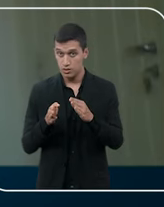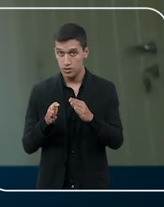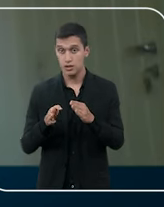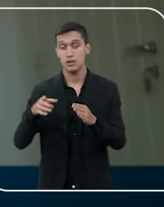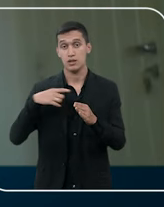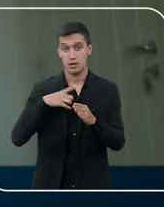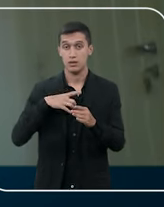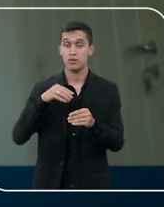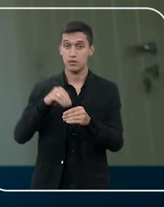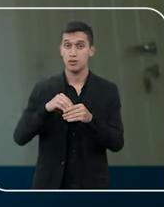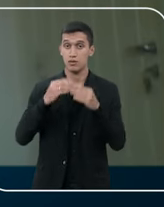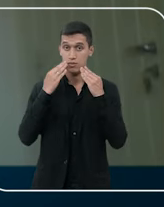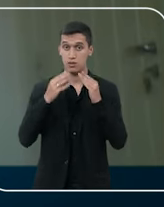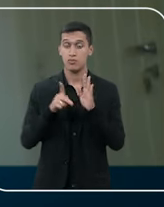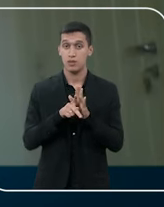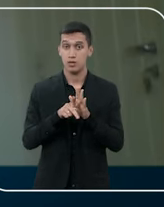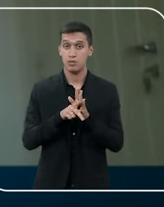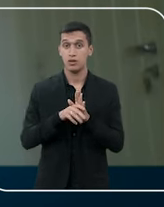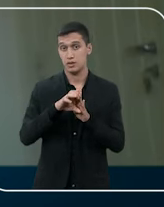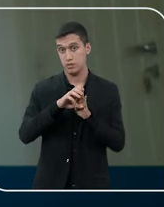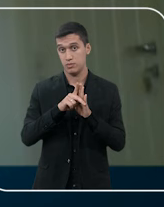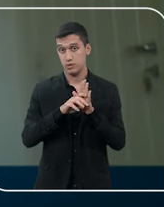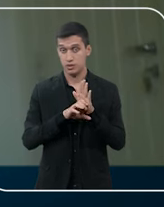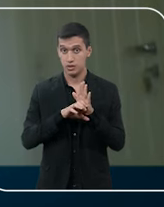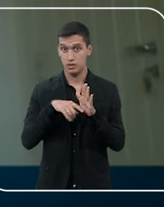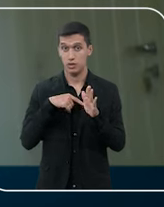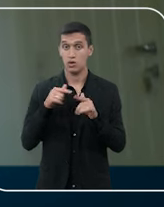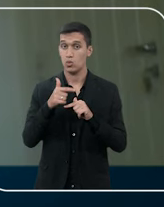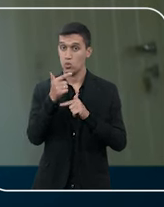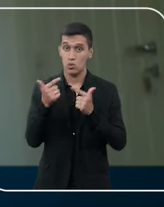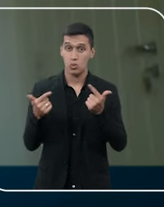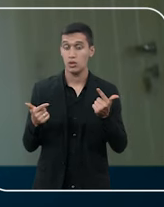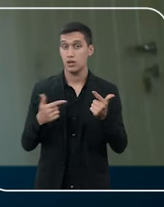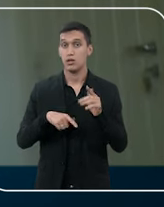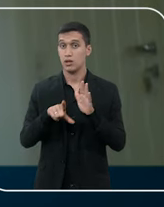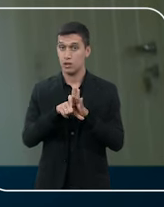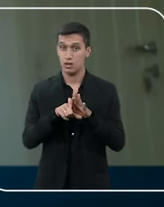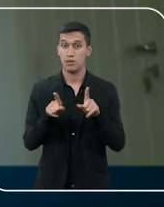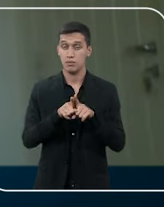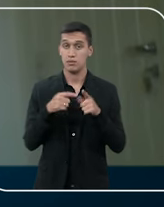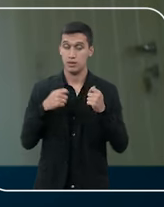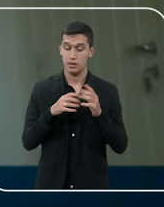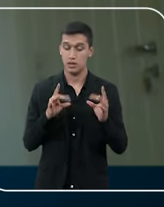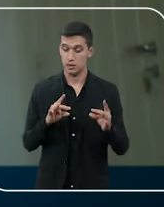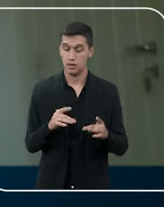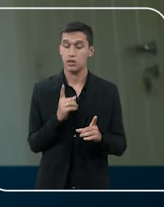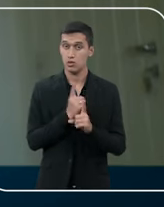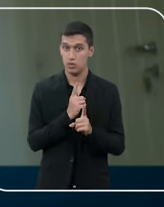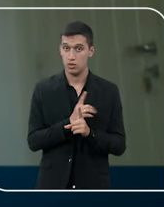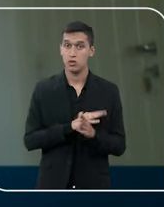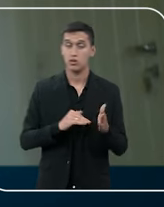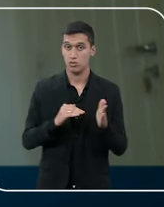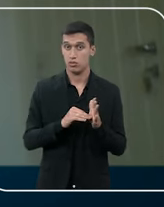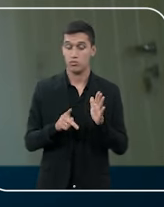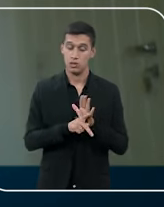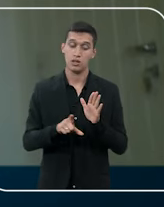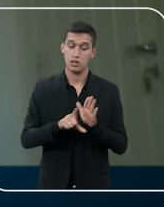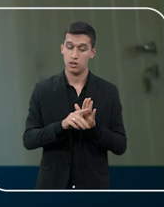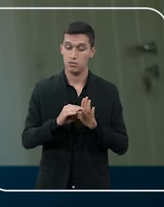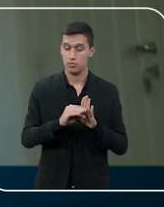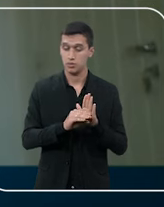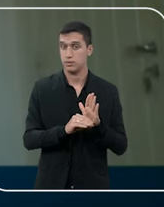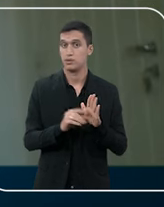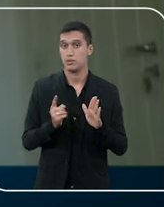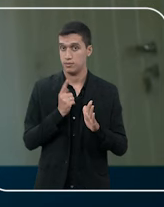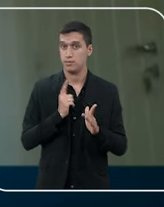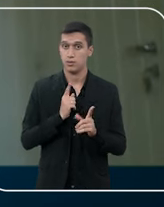está prevista no Código Civil e em outras leis, e ela tem que estar expressa, né, na legislação. Então, nós